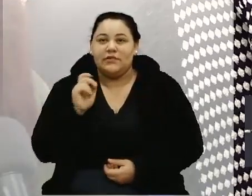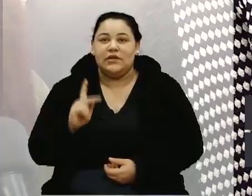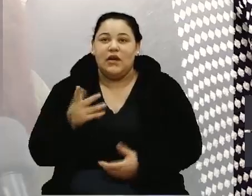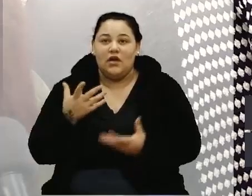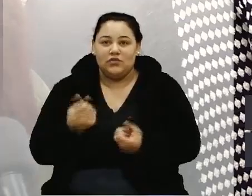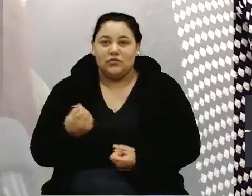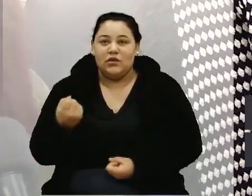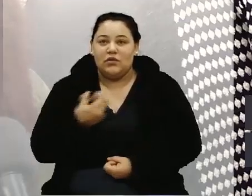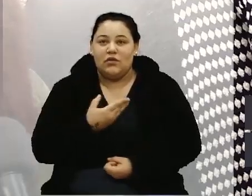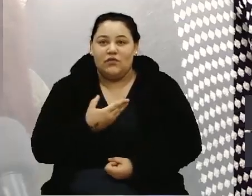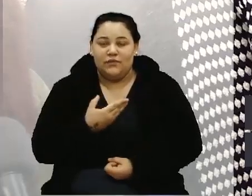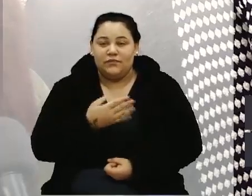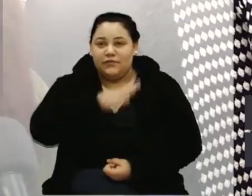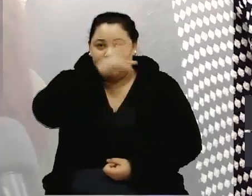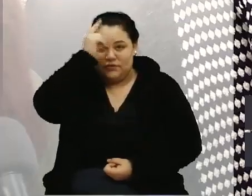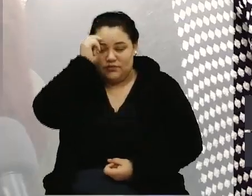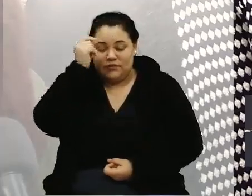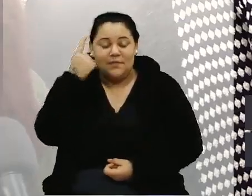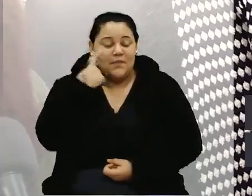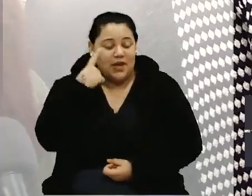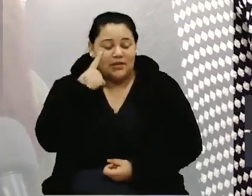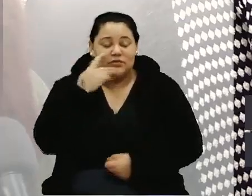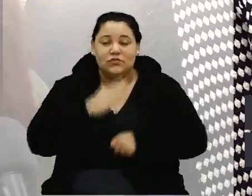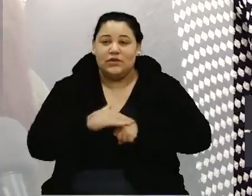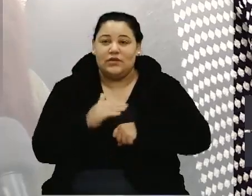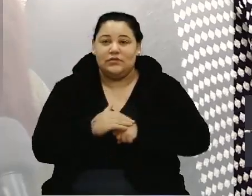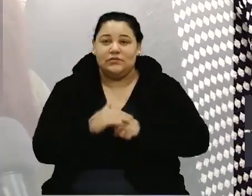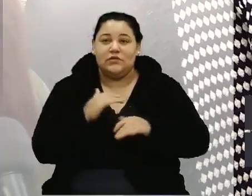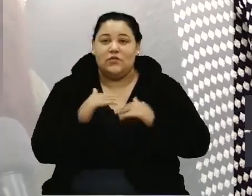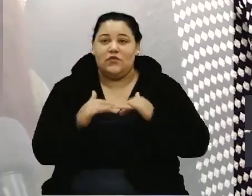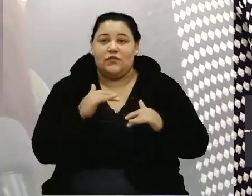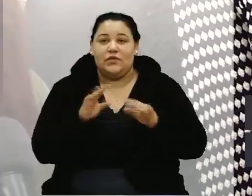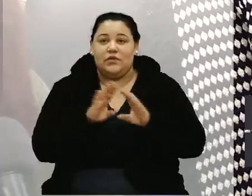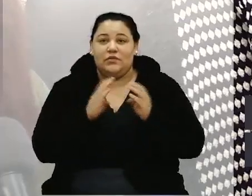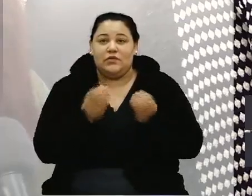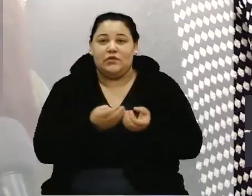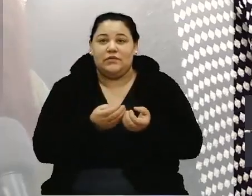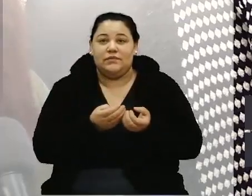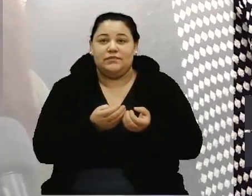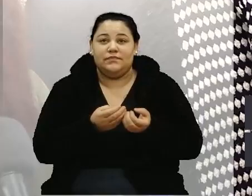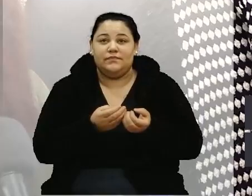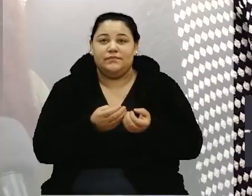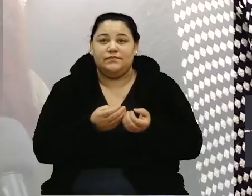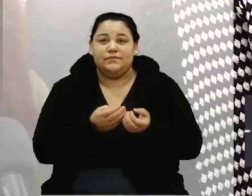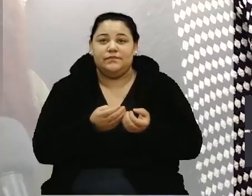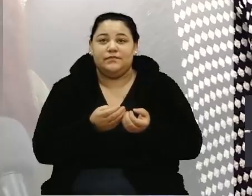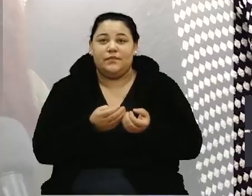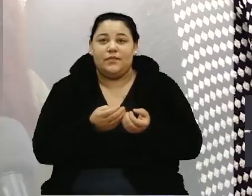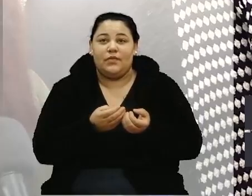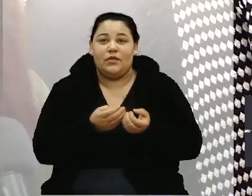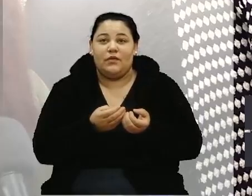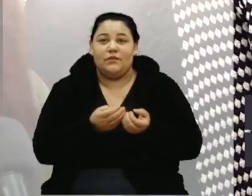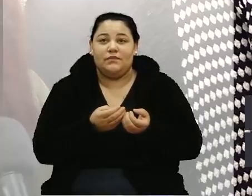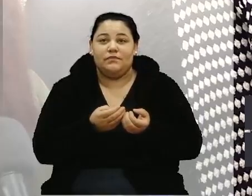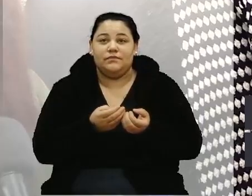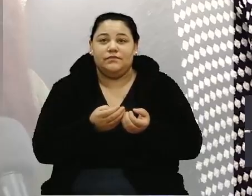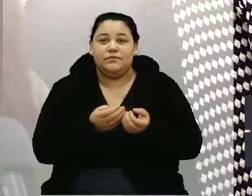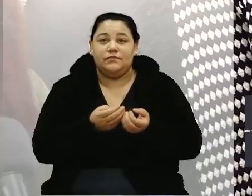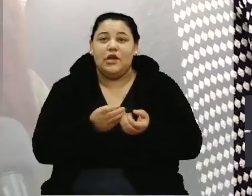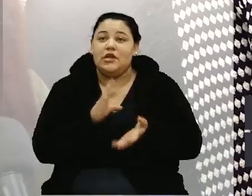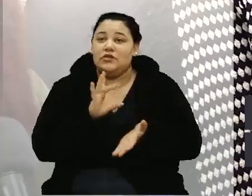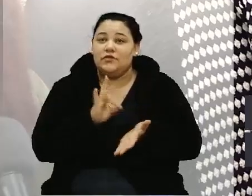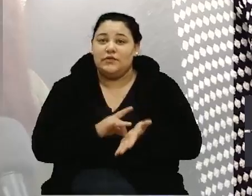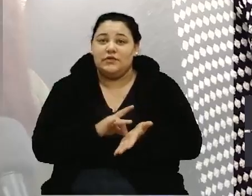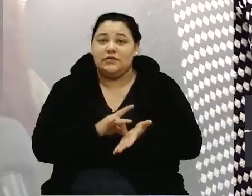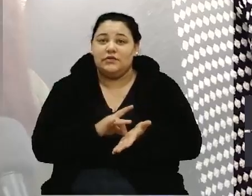pense com carinho nesse movimento comunitário, mas que ele entre em... que ele se concretize, não